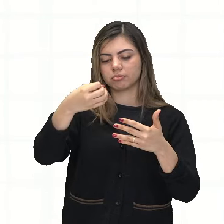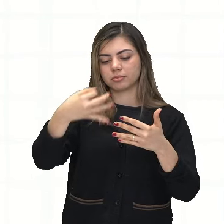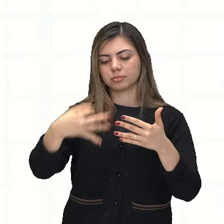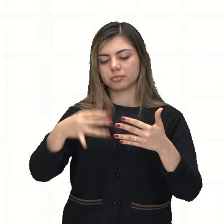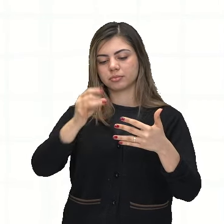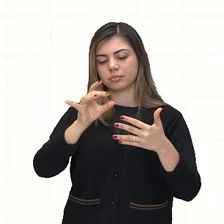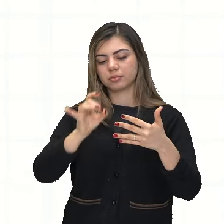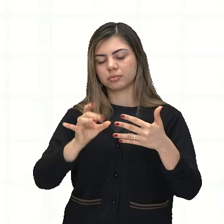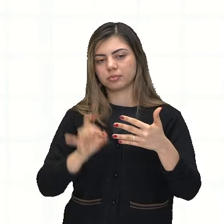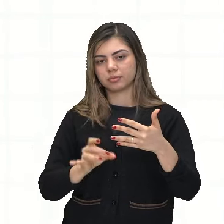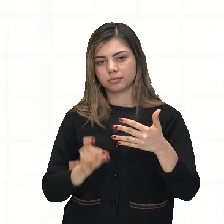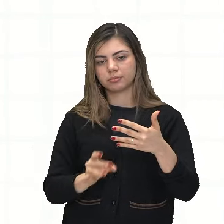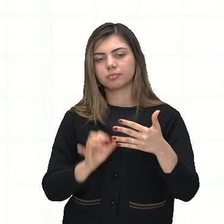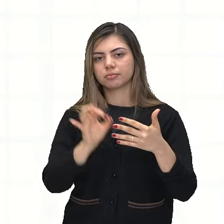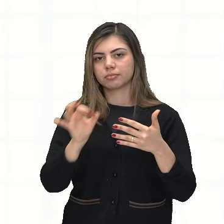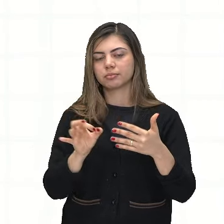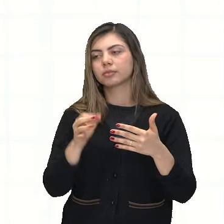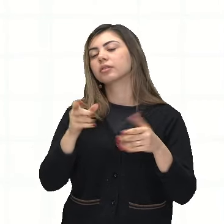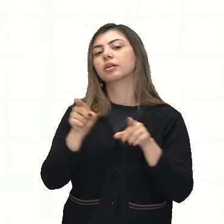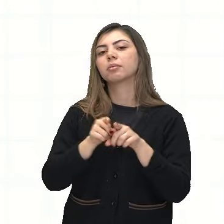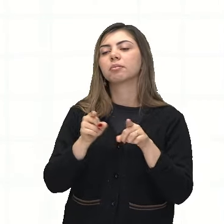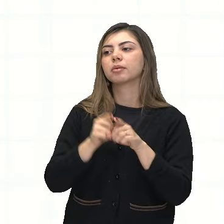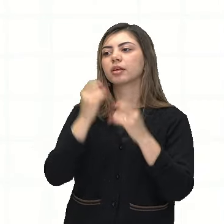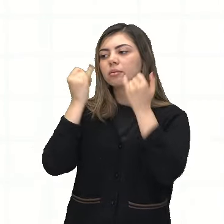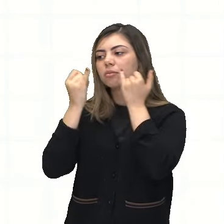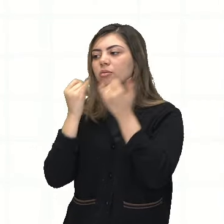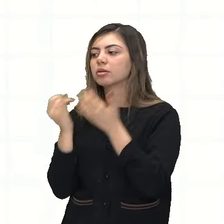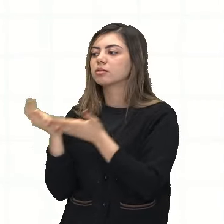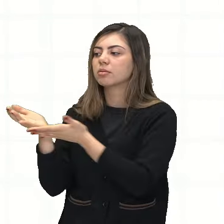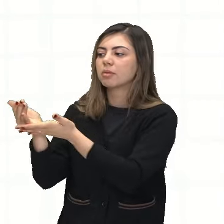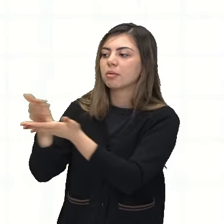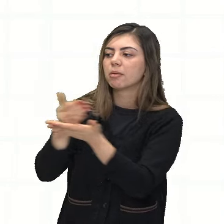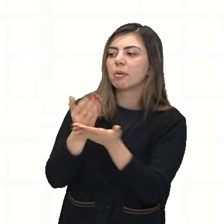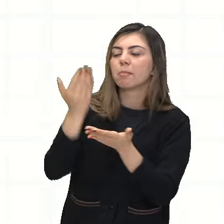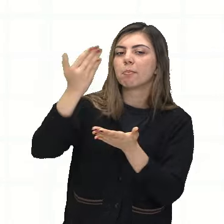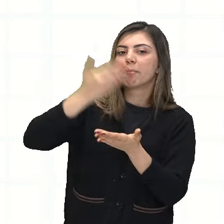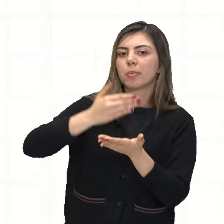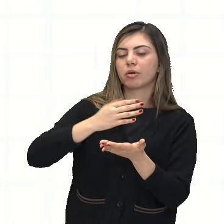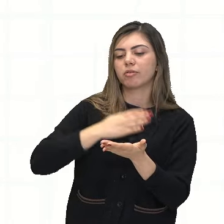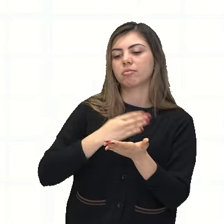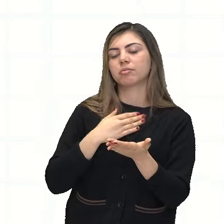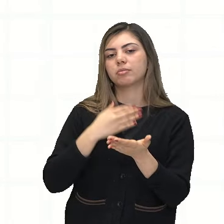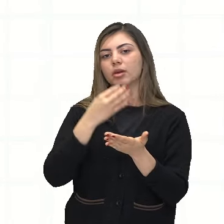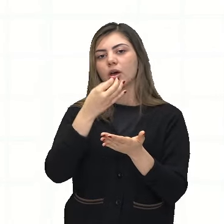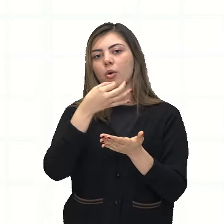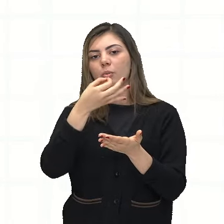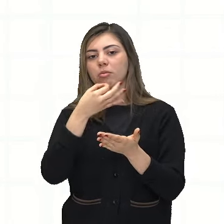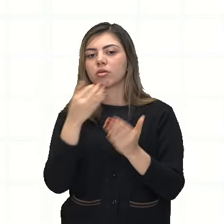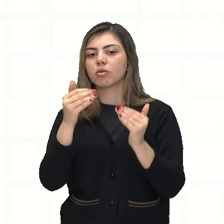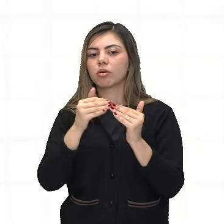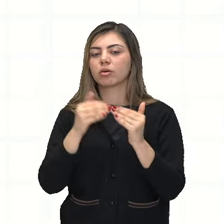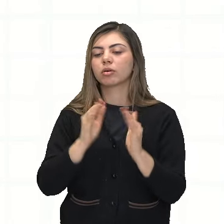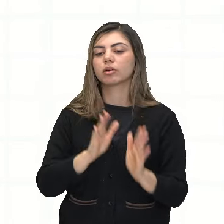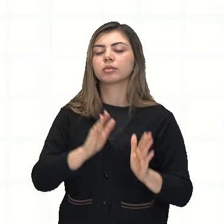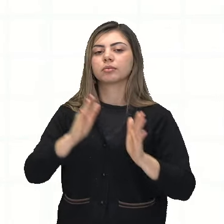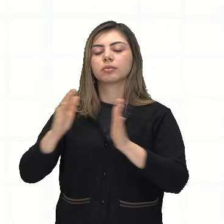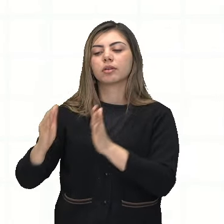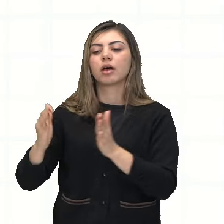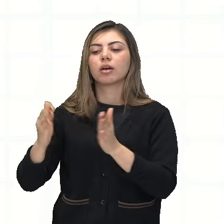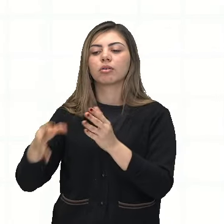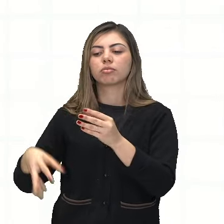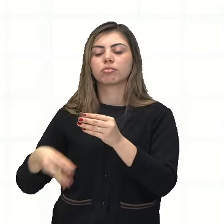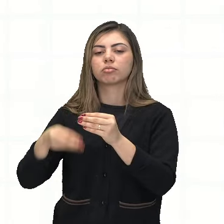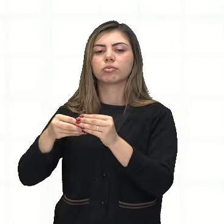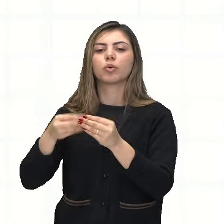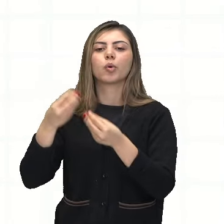relevantes trazendo elementos que sustentem a minha tese aqui na conclusão eu vou fazer isso aqui ó que é